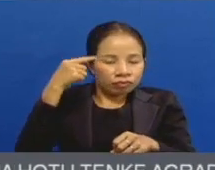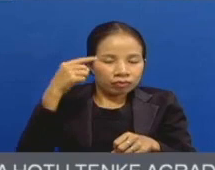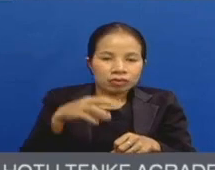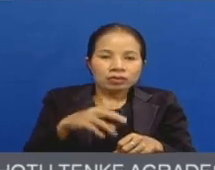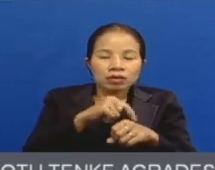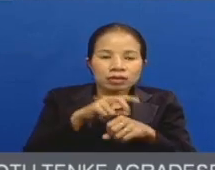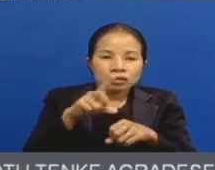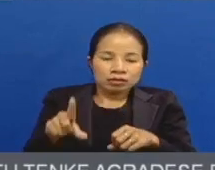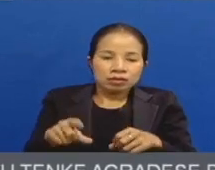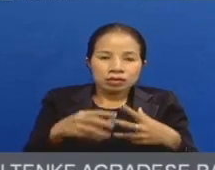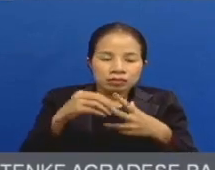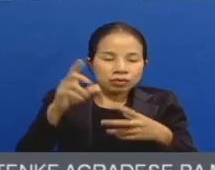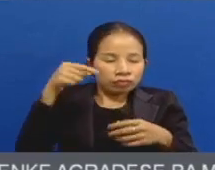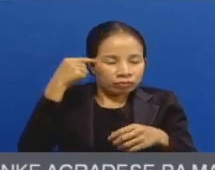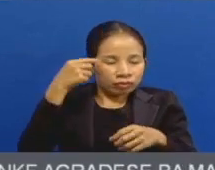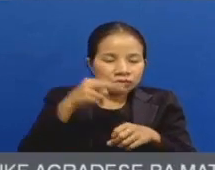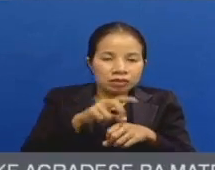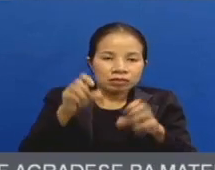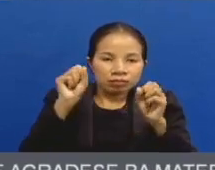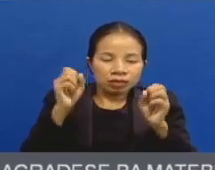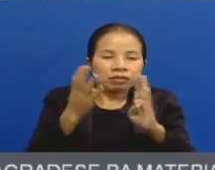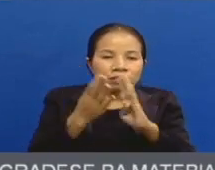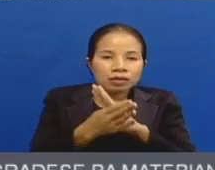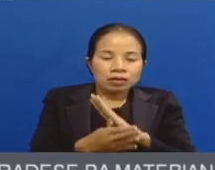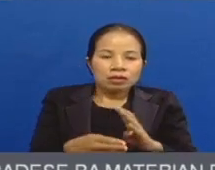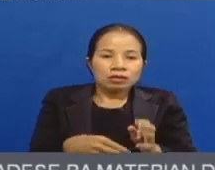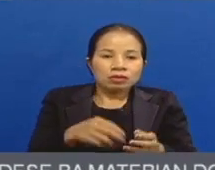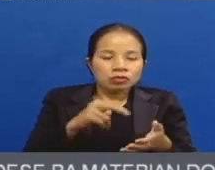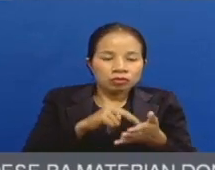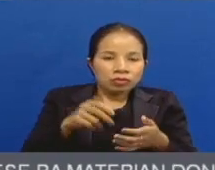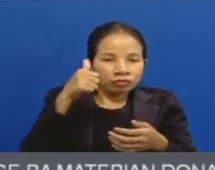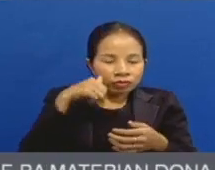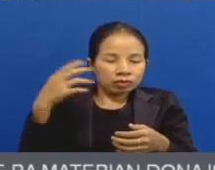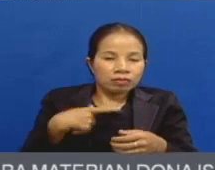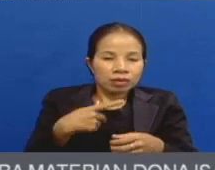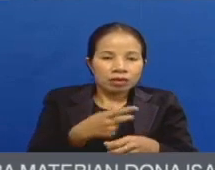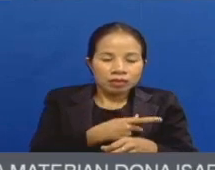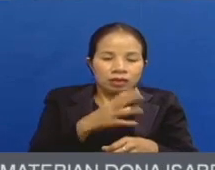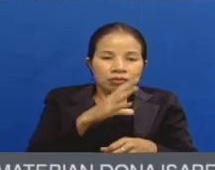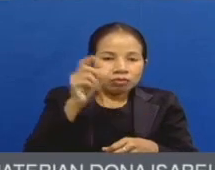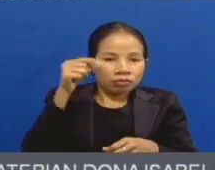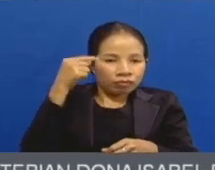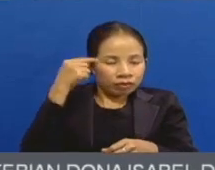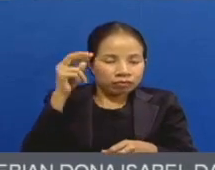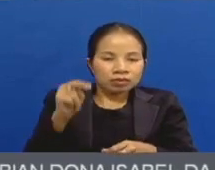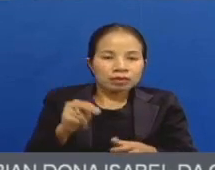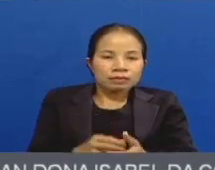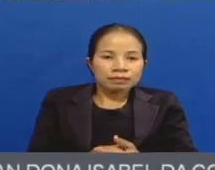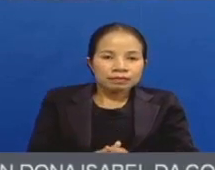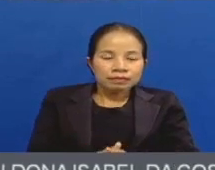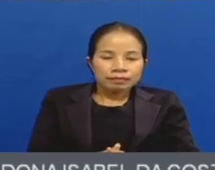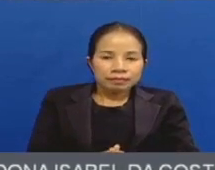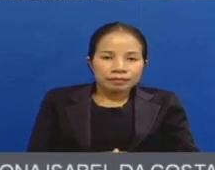governação nacional e a governação nacional não ne bele ia balanço entre número feito e a parlamento não ia governo